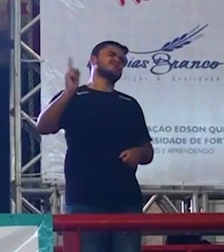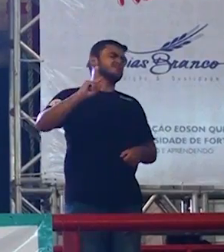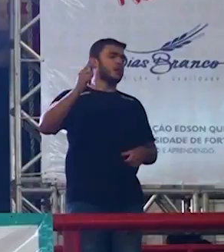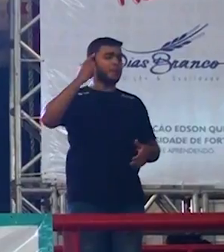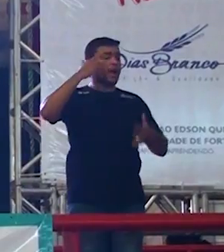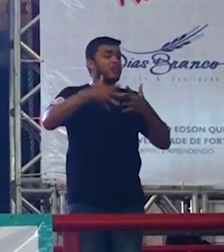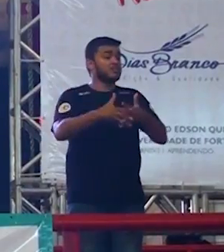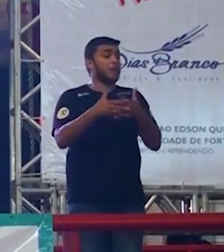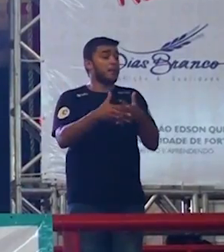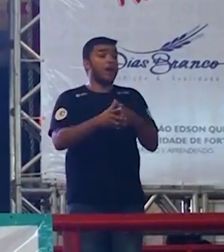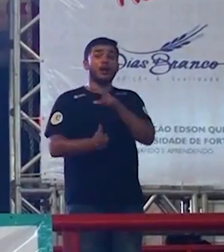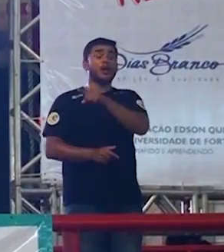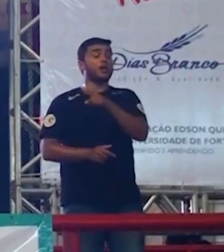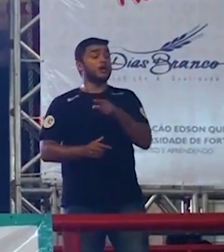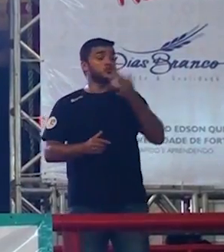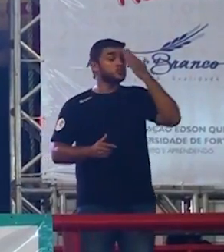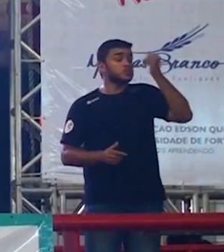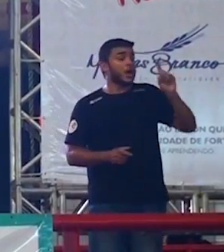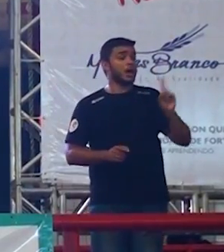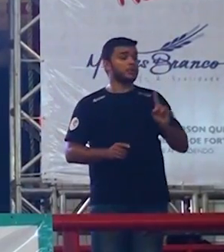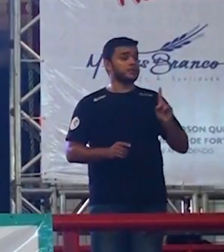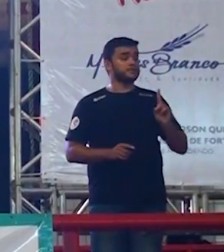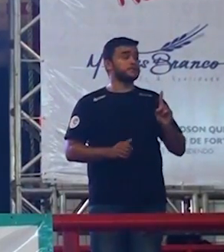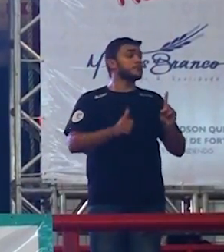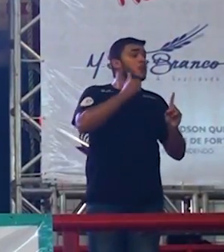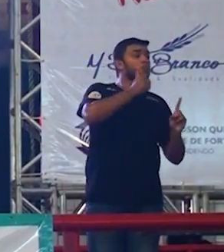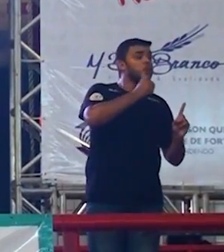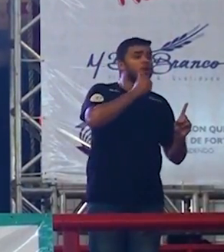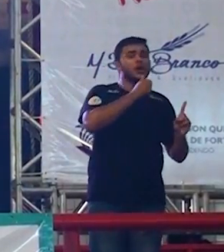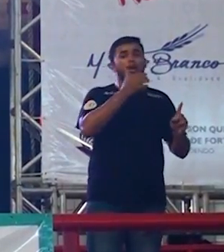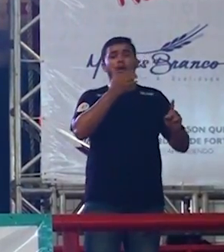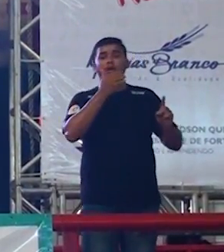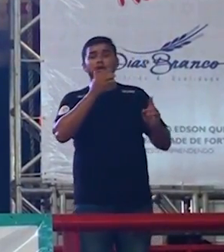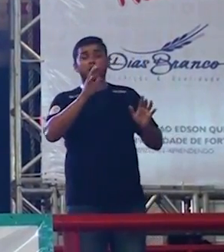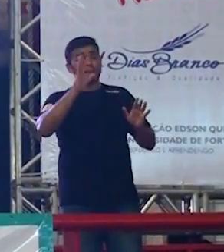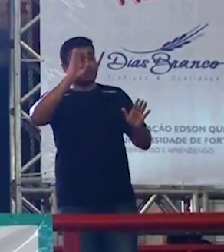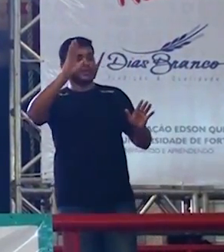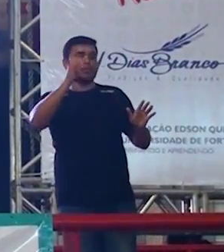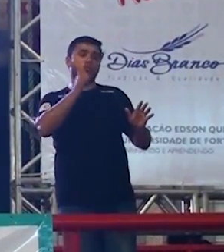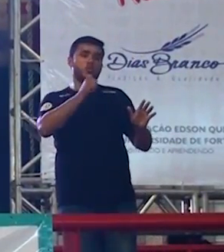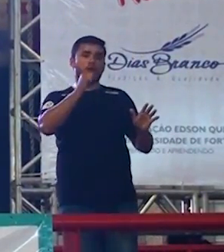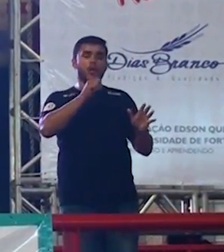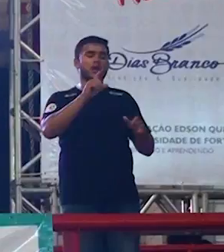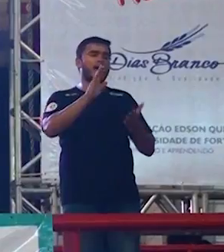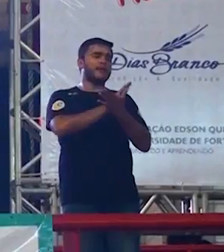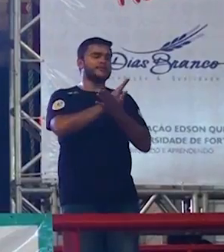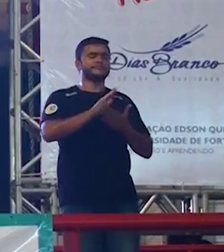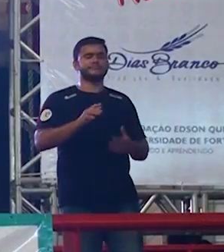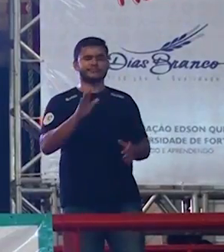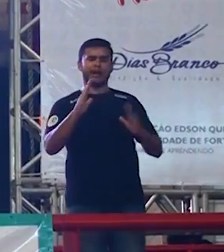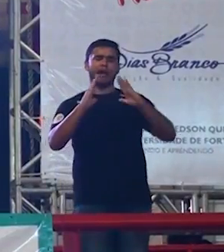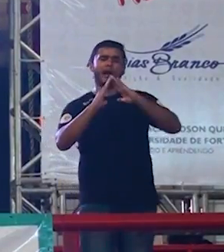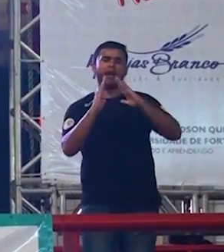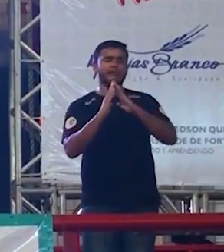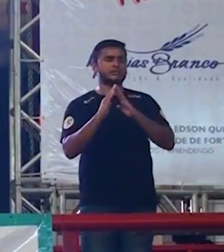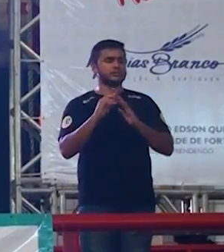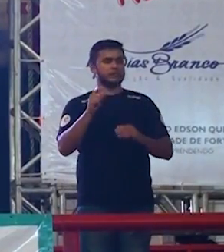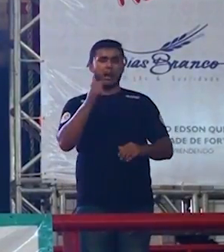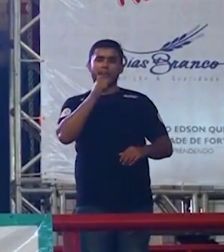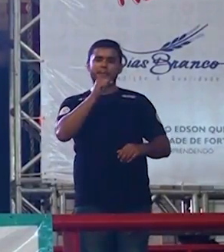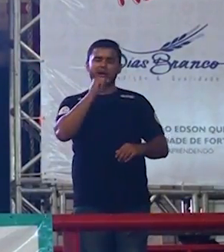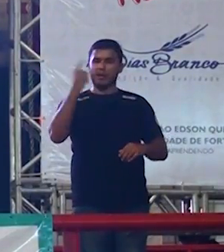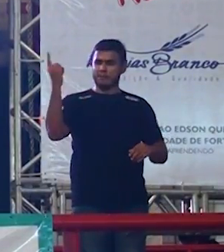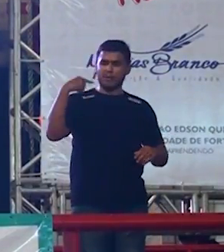às vezes, principalmente as mulheres, sofrem mais com isso, né? Porque os pais, as meninas estão em casa querendo estudar e a